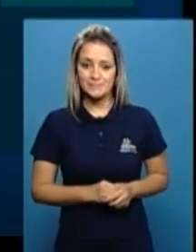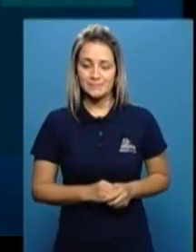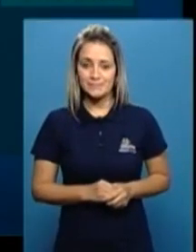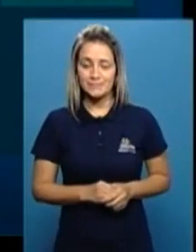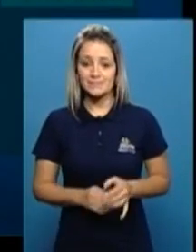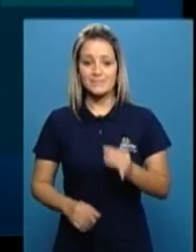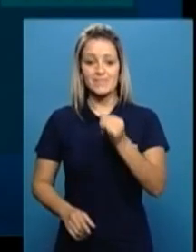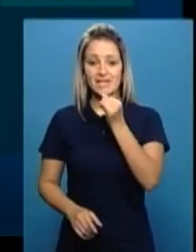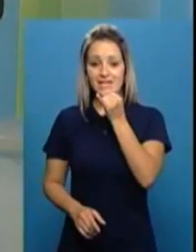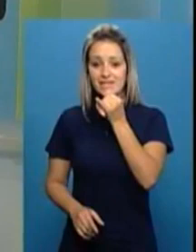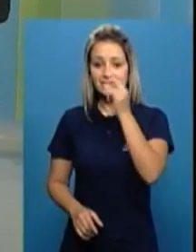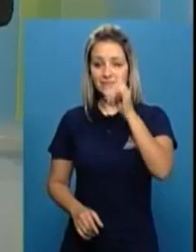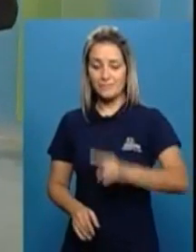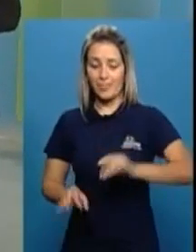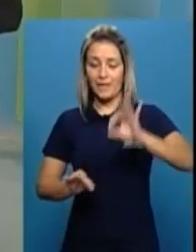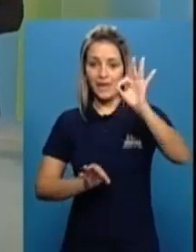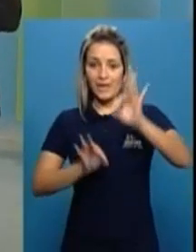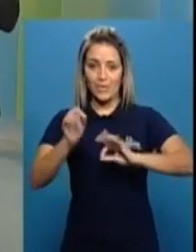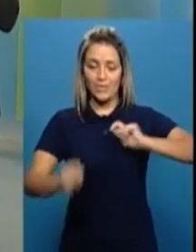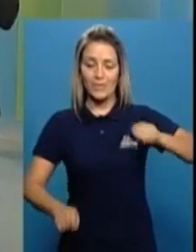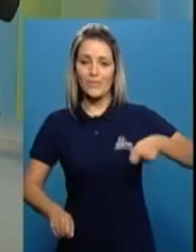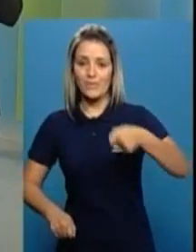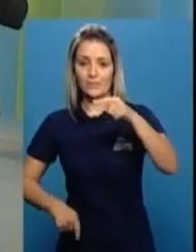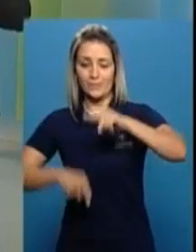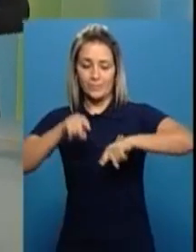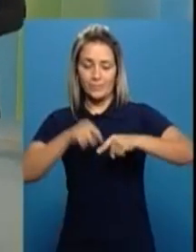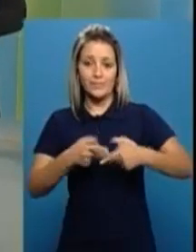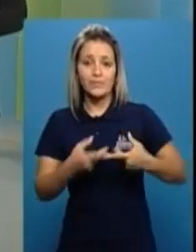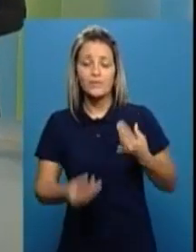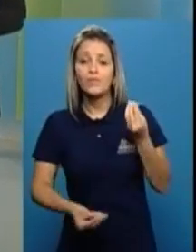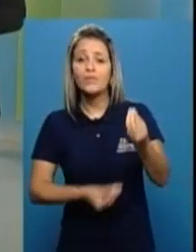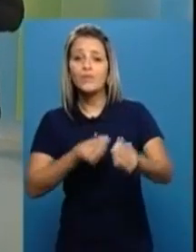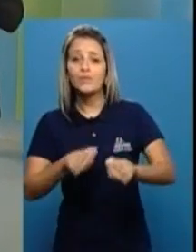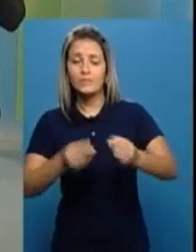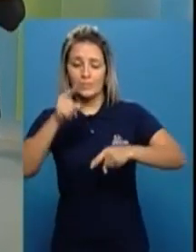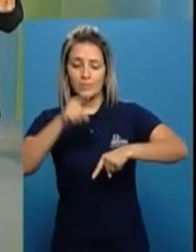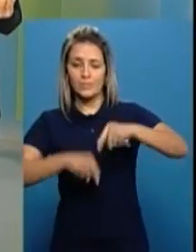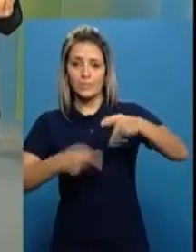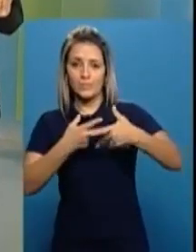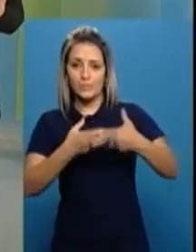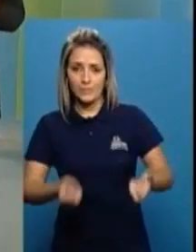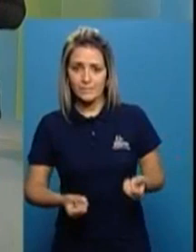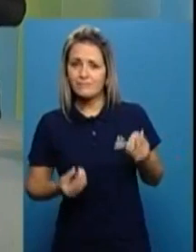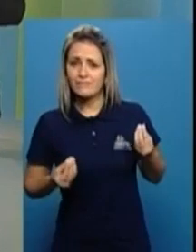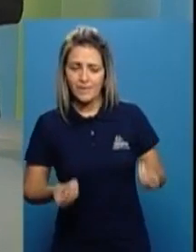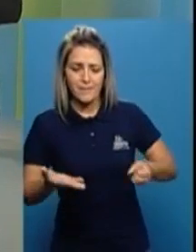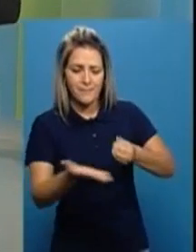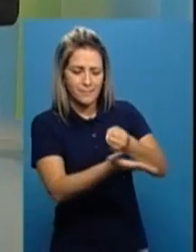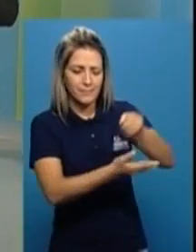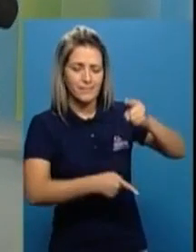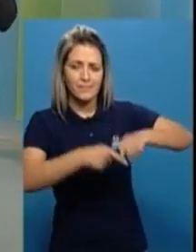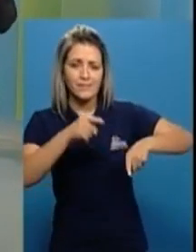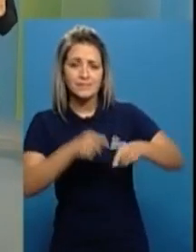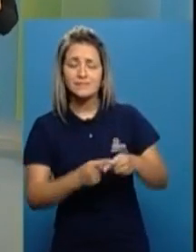Um deles é o projeto do produto. Como será esse produto? Que matéria-prima, que